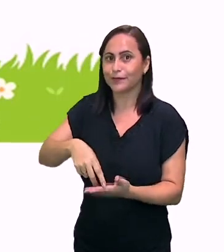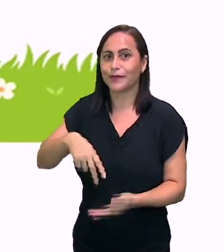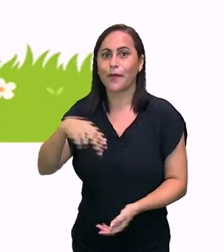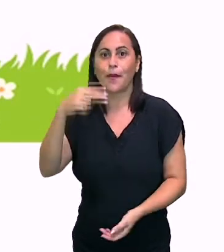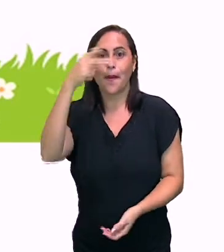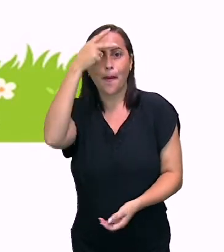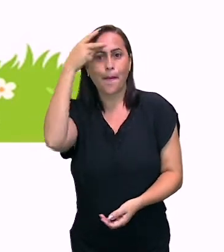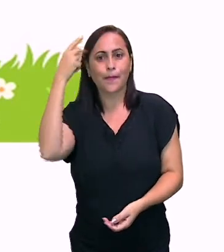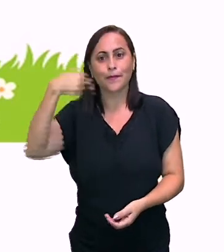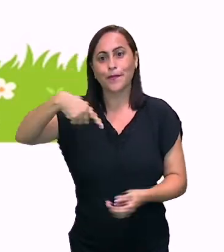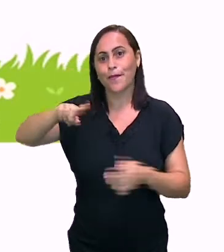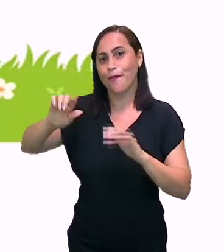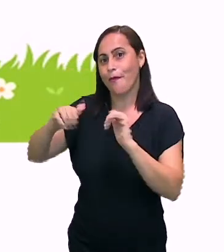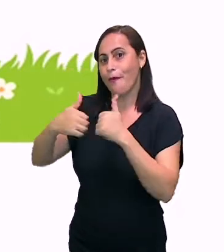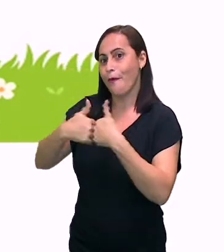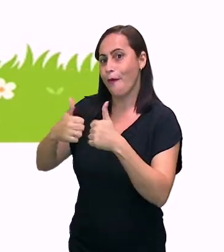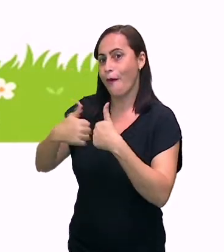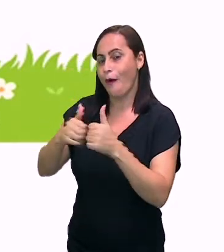passageiro,